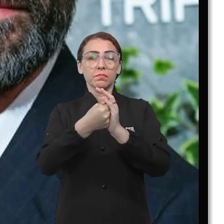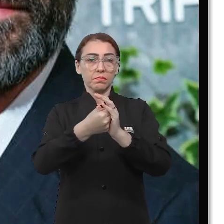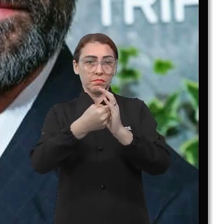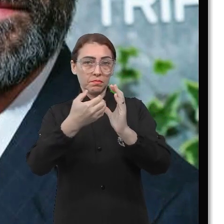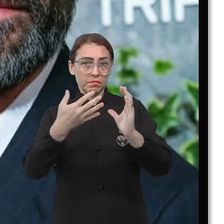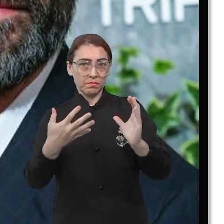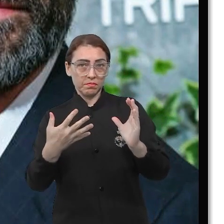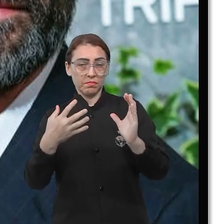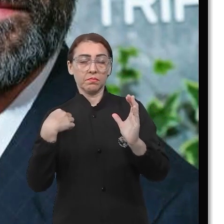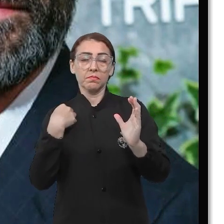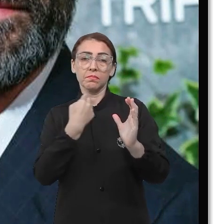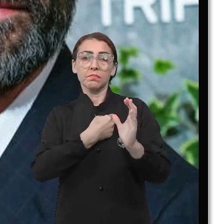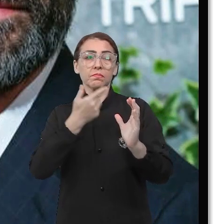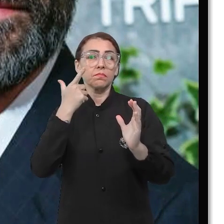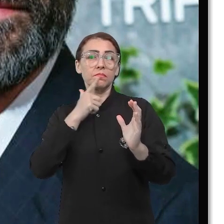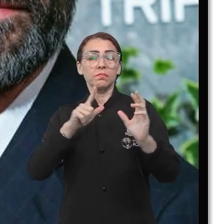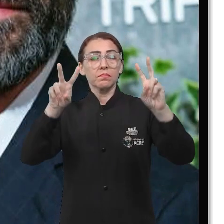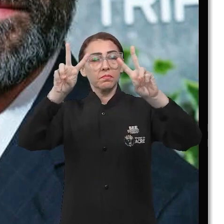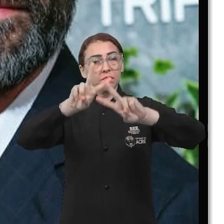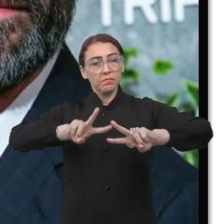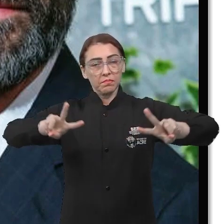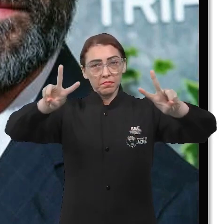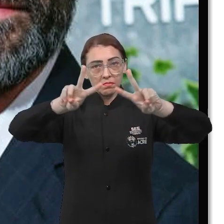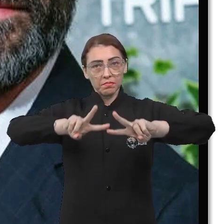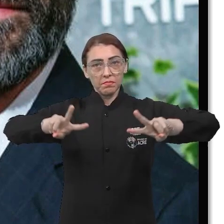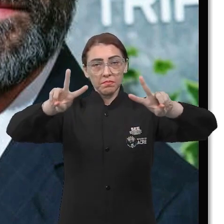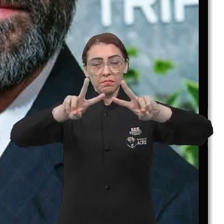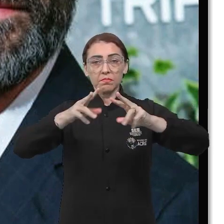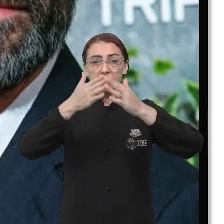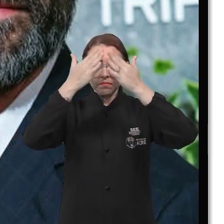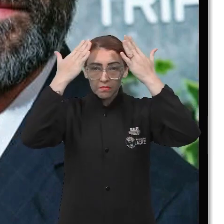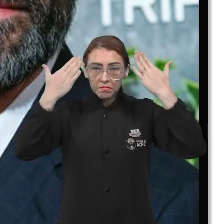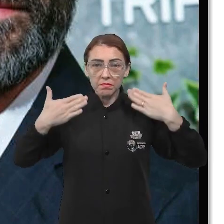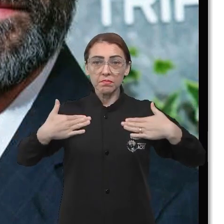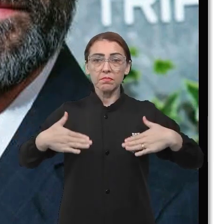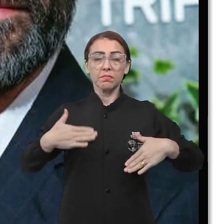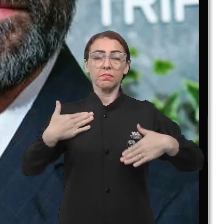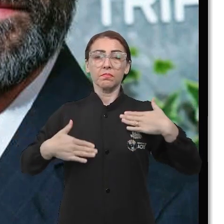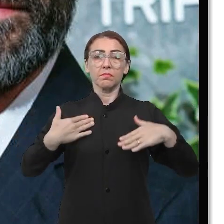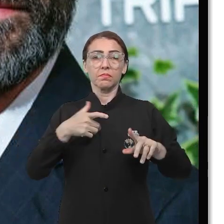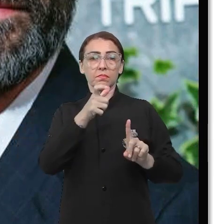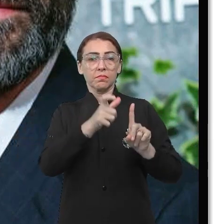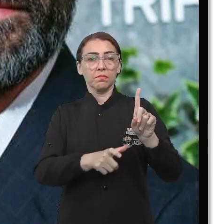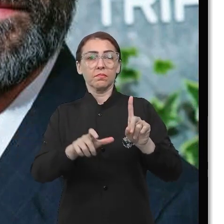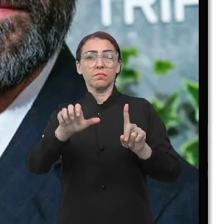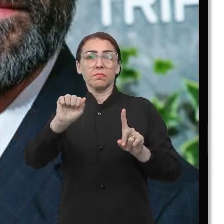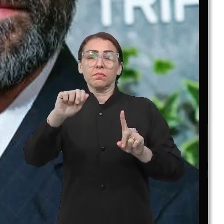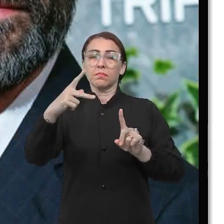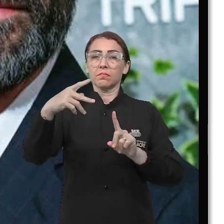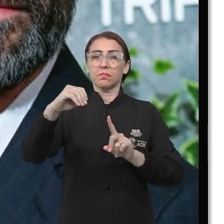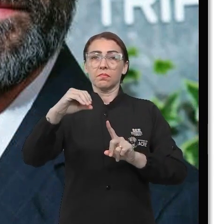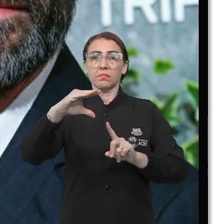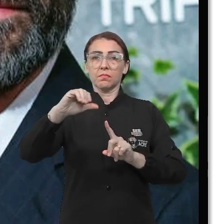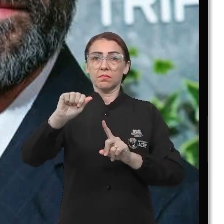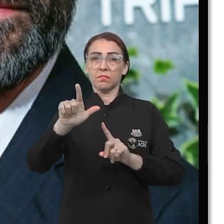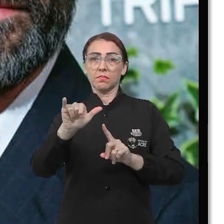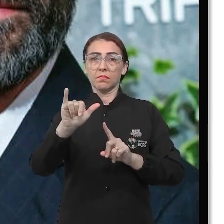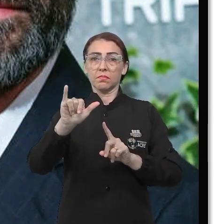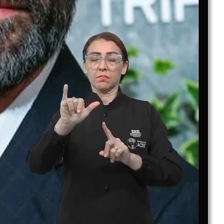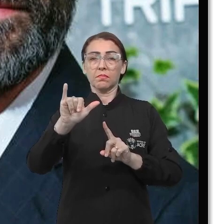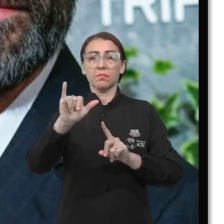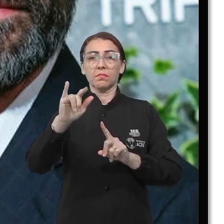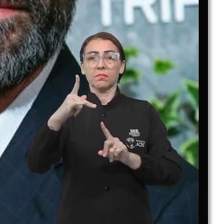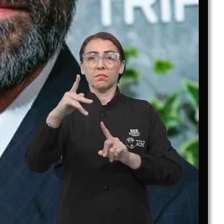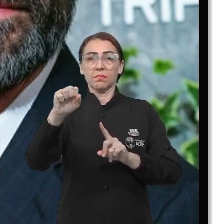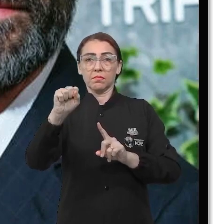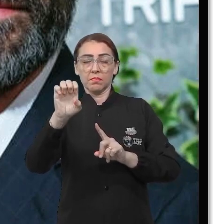né, que a gente consegue visualizar a caracterização física, né, do personagem Apocalipse no filme X-Men,